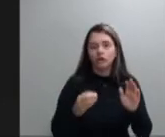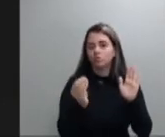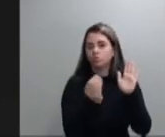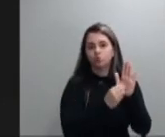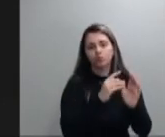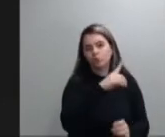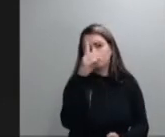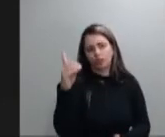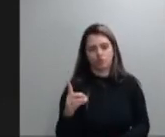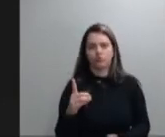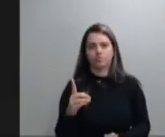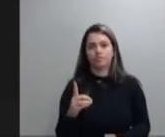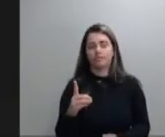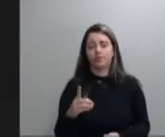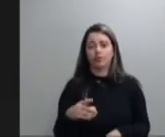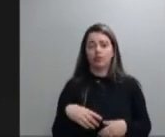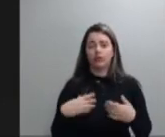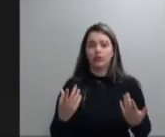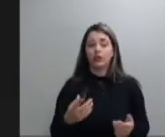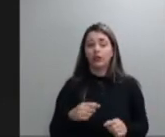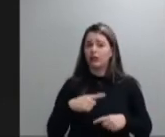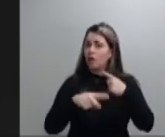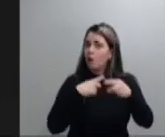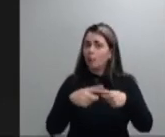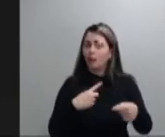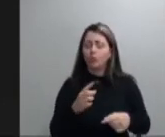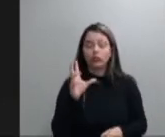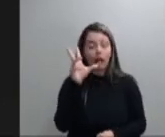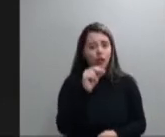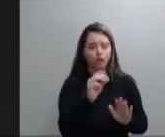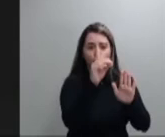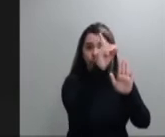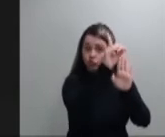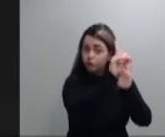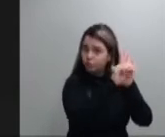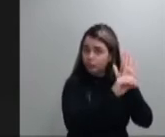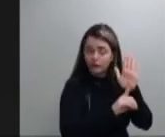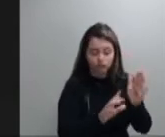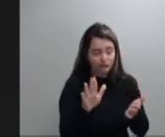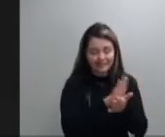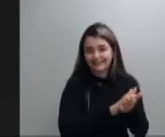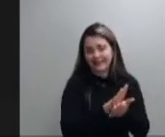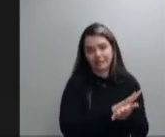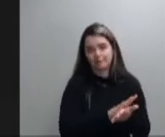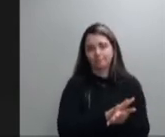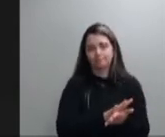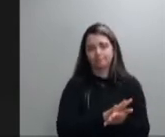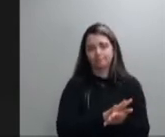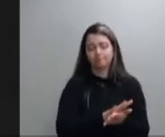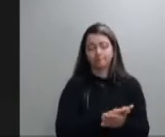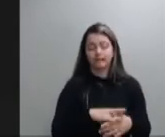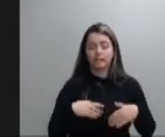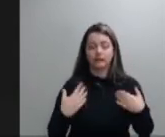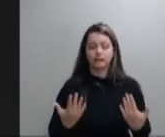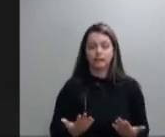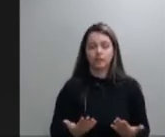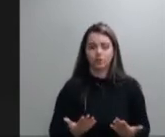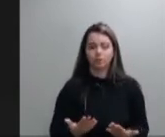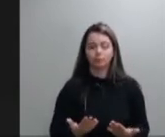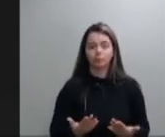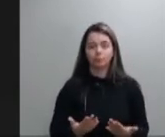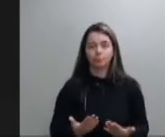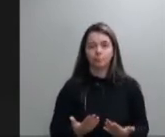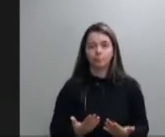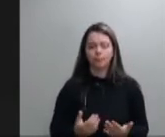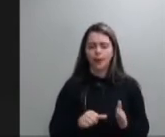CNJ que não declarou volta a dizer a nulidade de fixação inicial assim vê-se que era escorreito